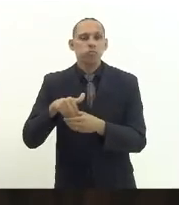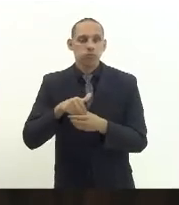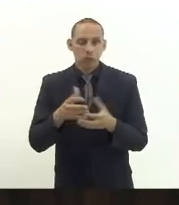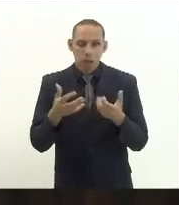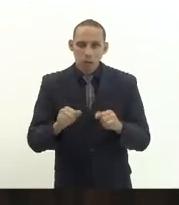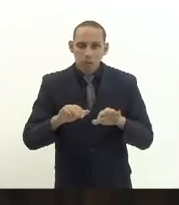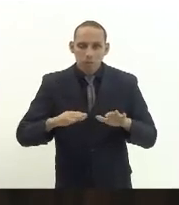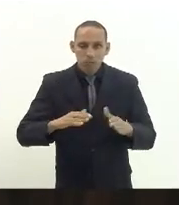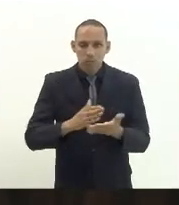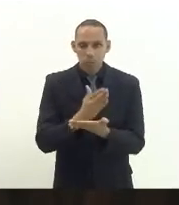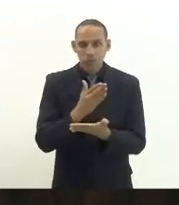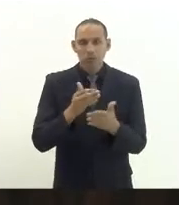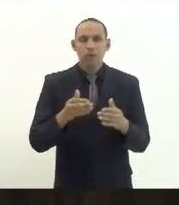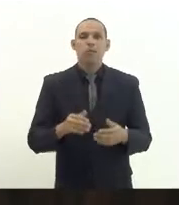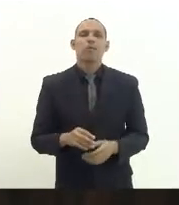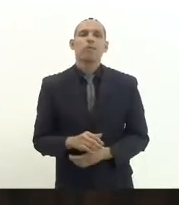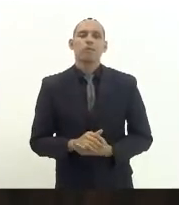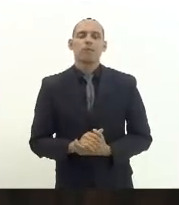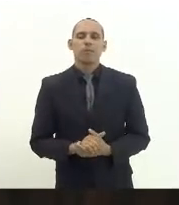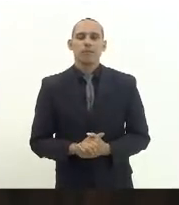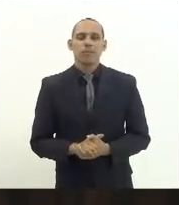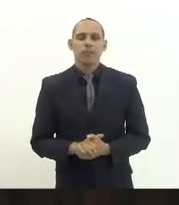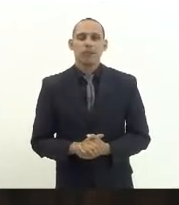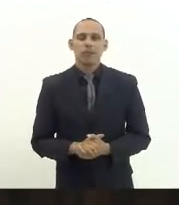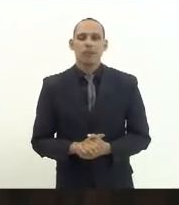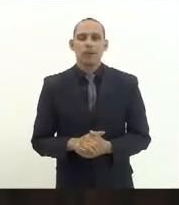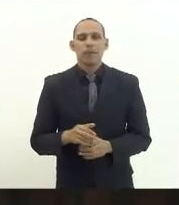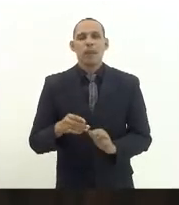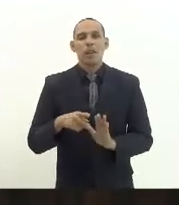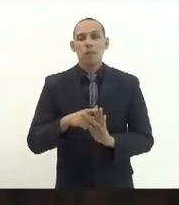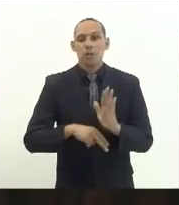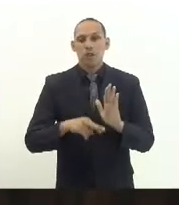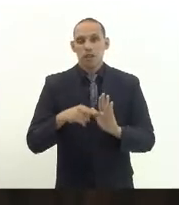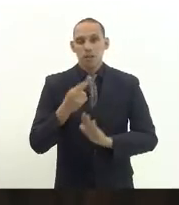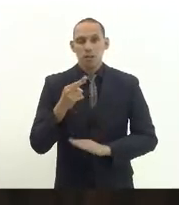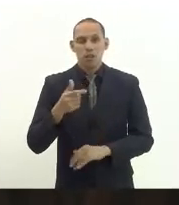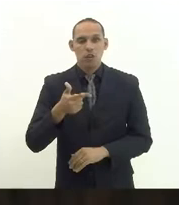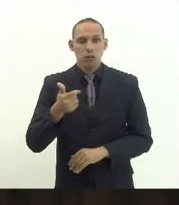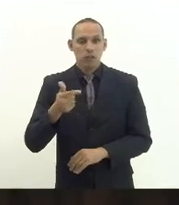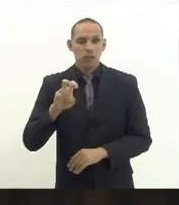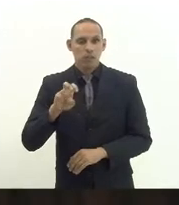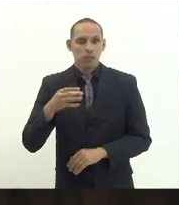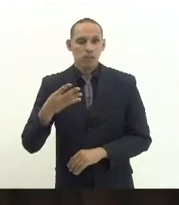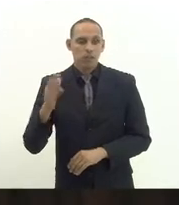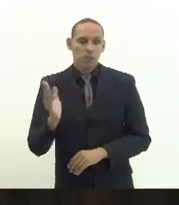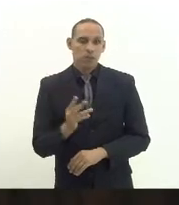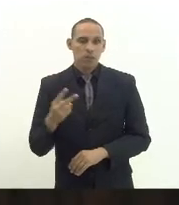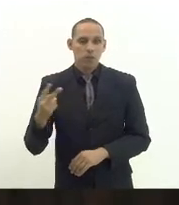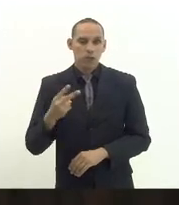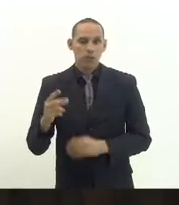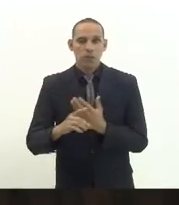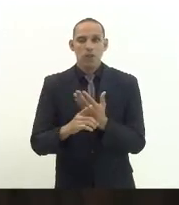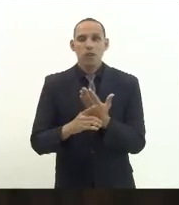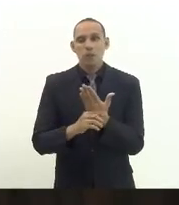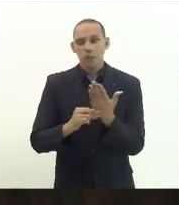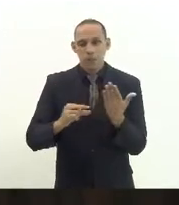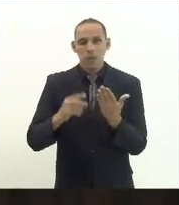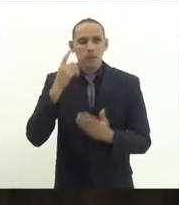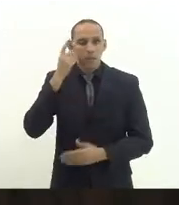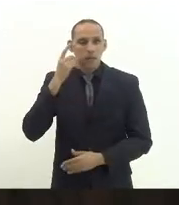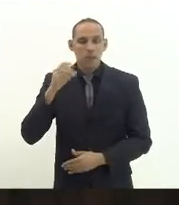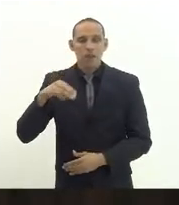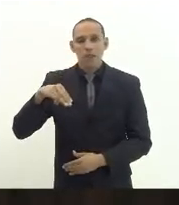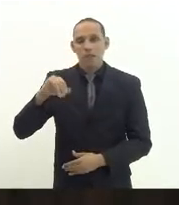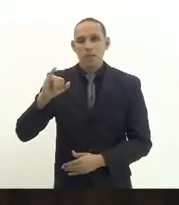o seu like aprovam permaneçam aprovado vai à promulgação pode Jardim resolução do 54 de 22 de autoria do deputado Carlos minc que